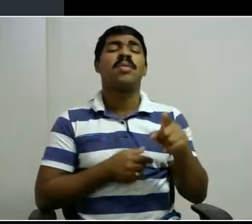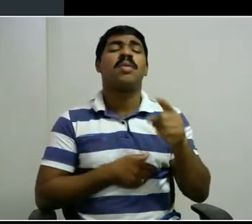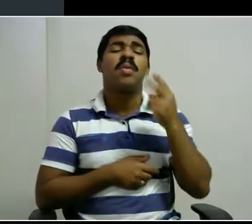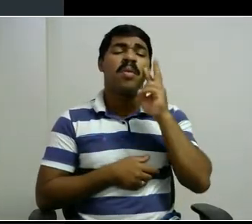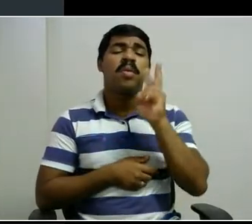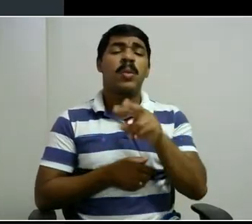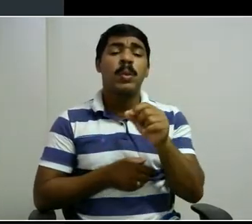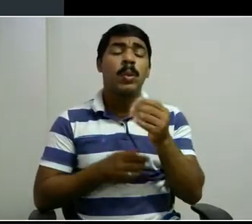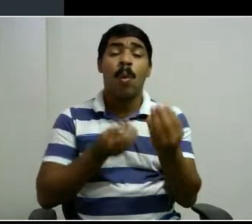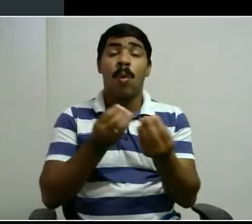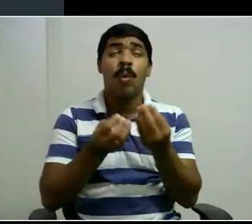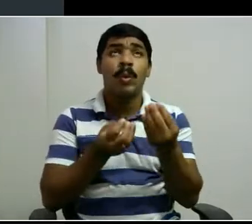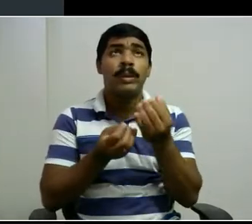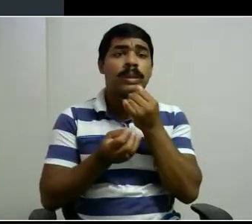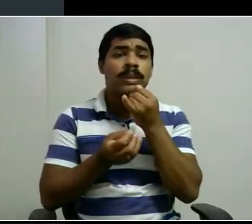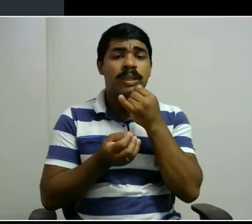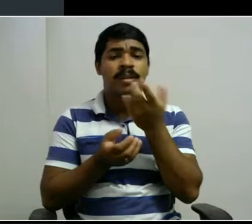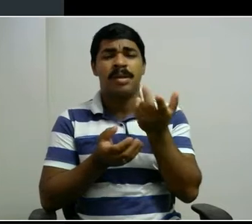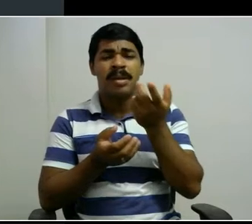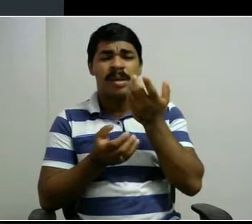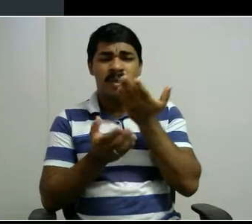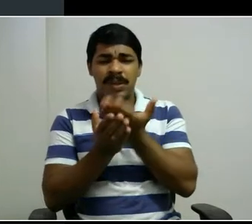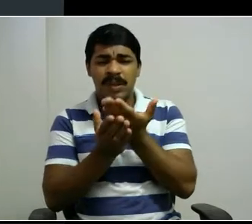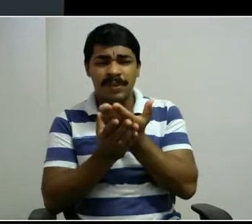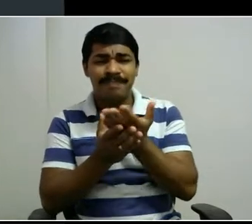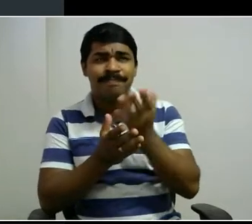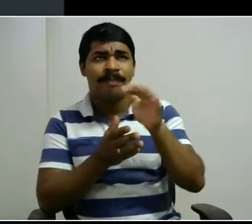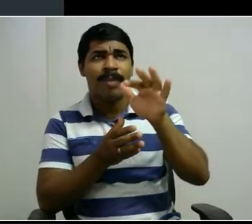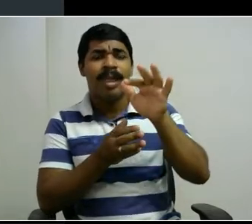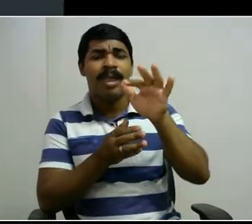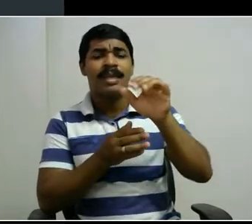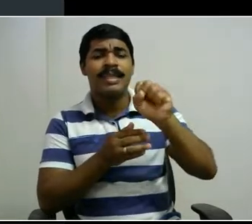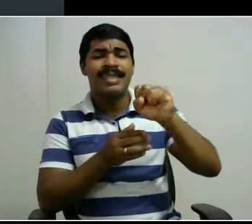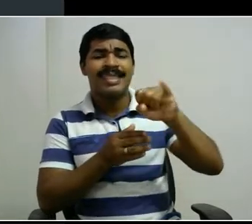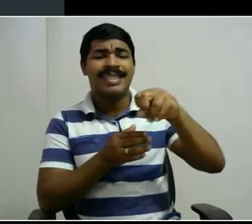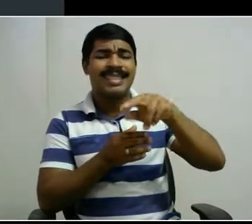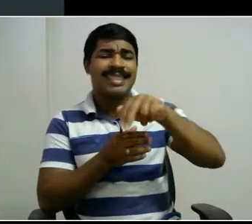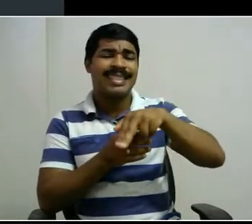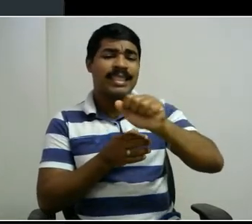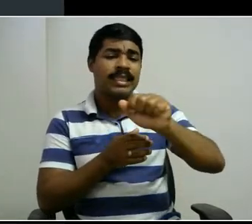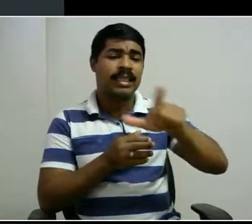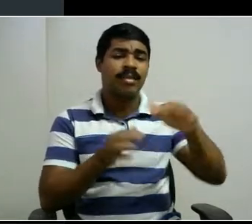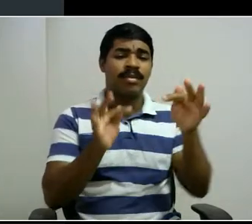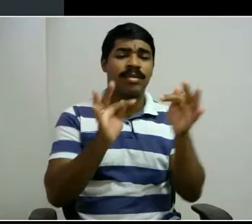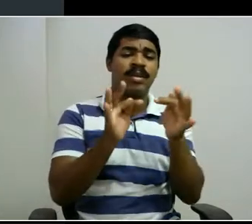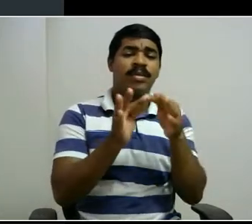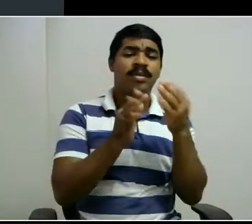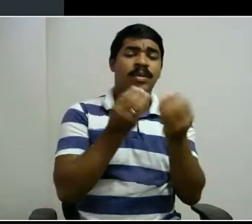é que se faz o estudo do sinal dessa função. O que significa fazer esse estudo do sinal.